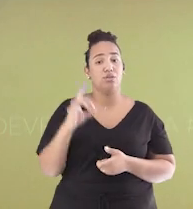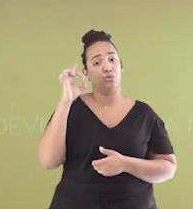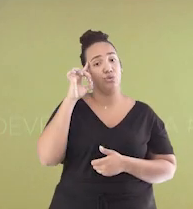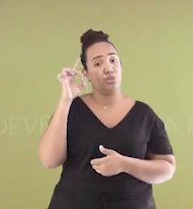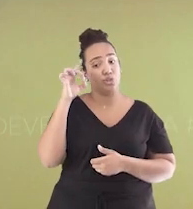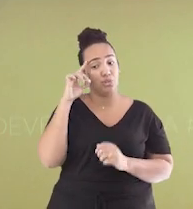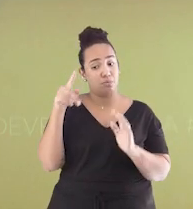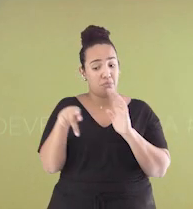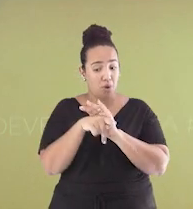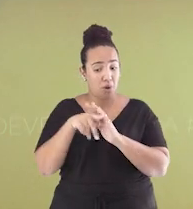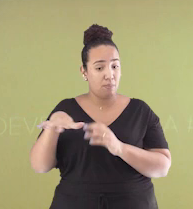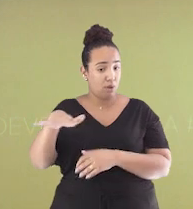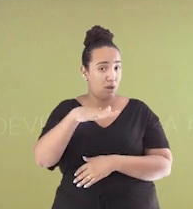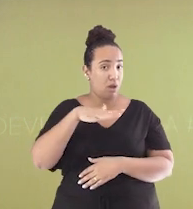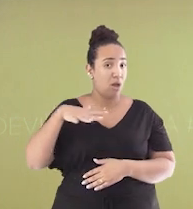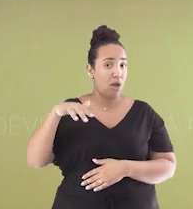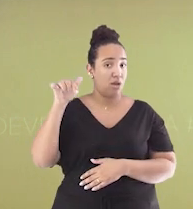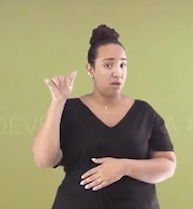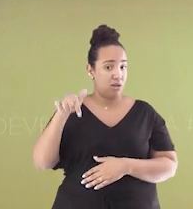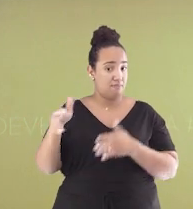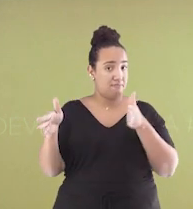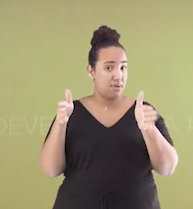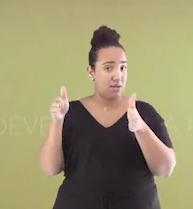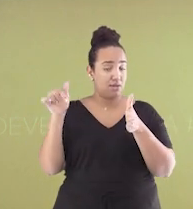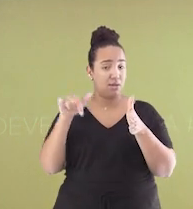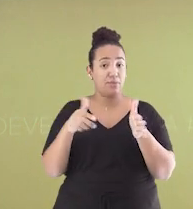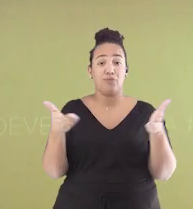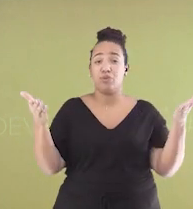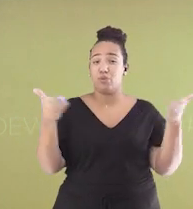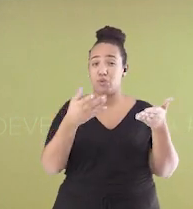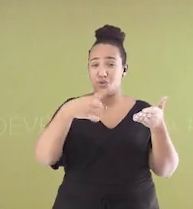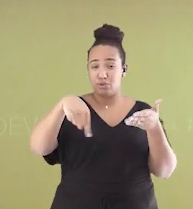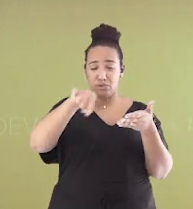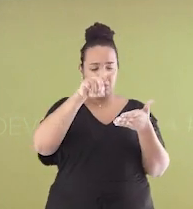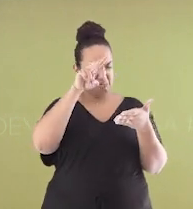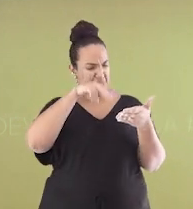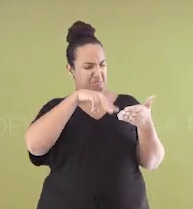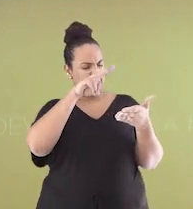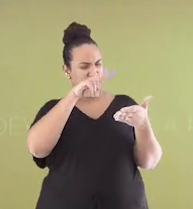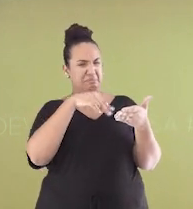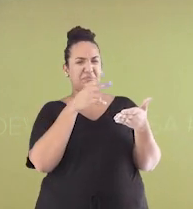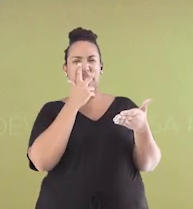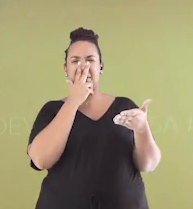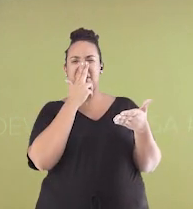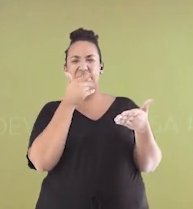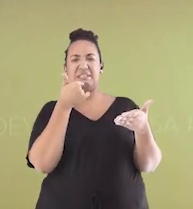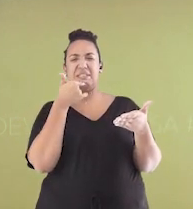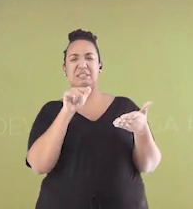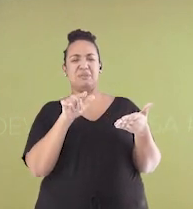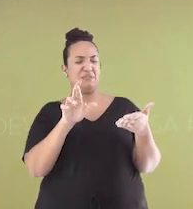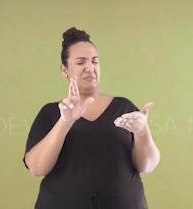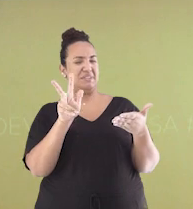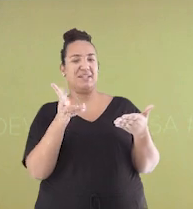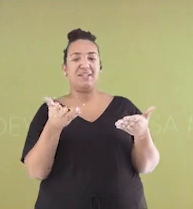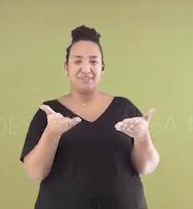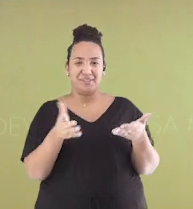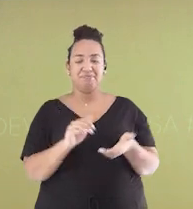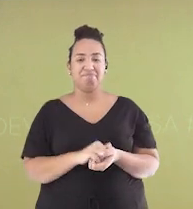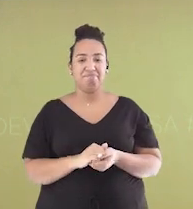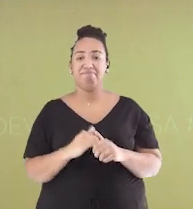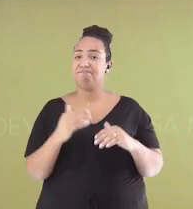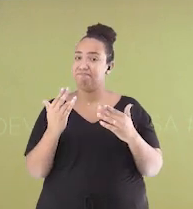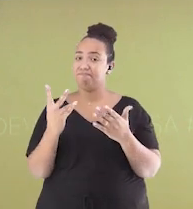cotidiano daquela época, que hoje, ao lermos, parece que estamos lendo um texto em outra língua. Isso